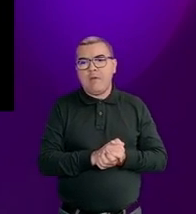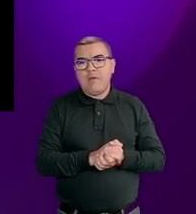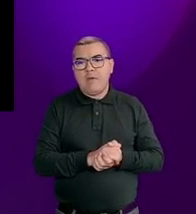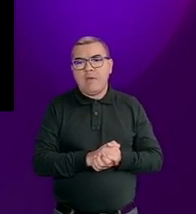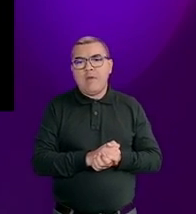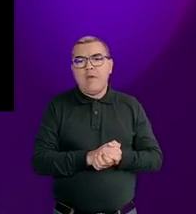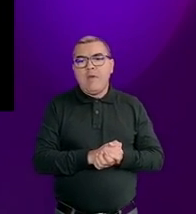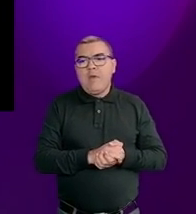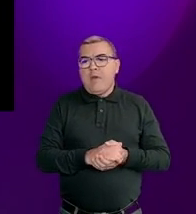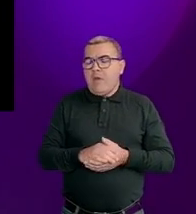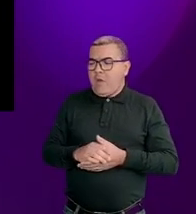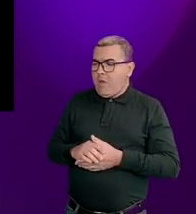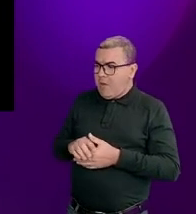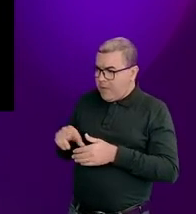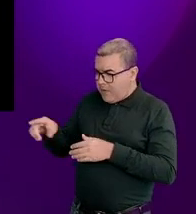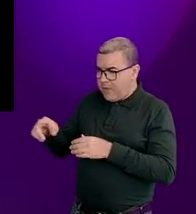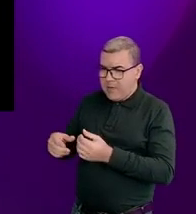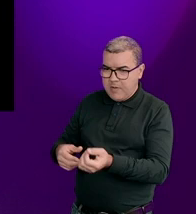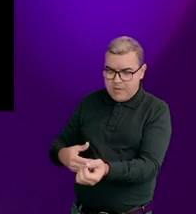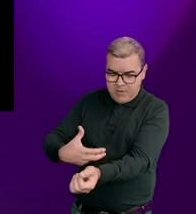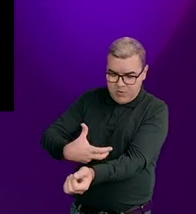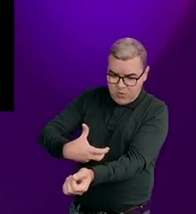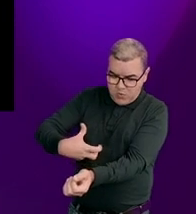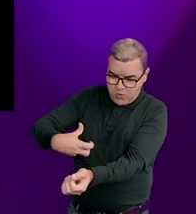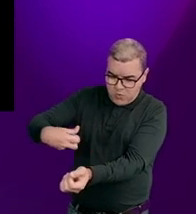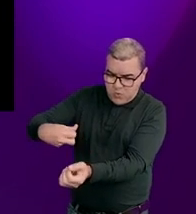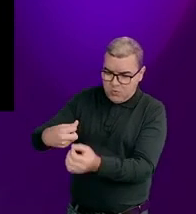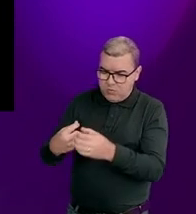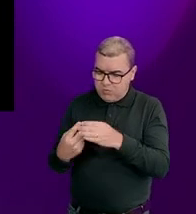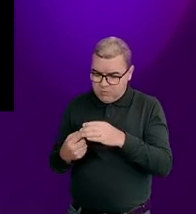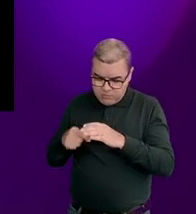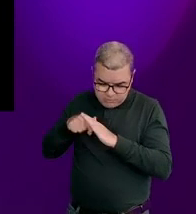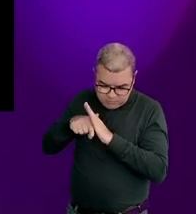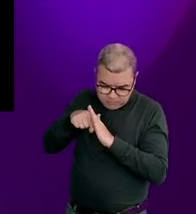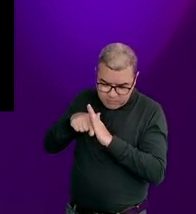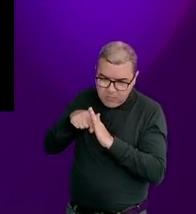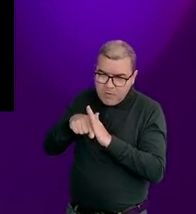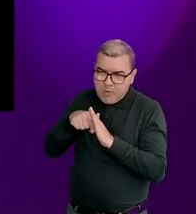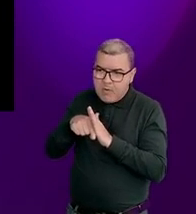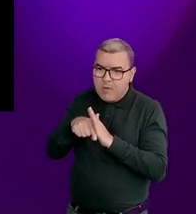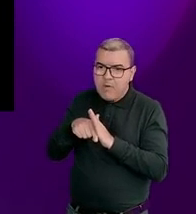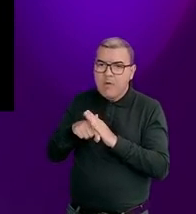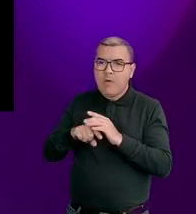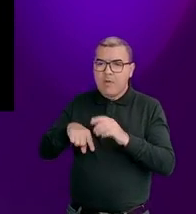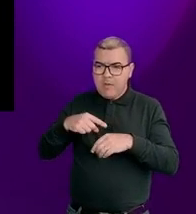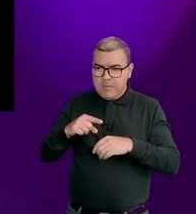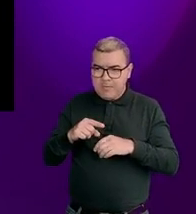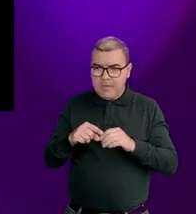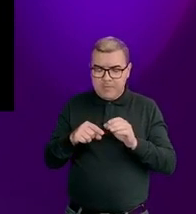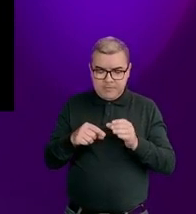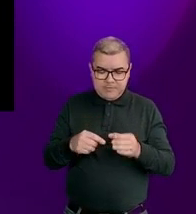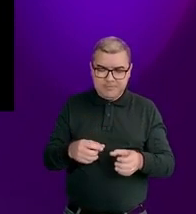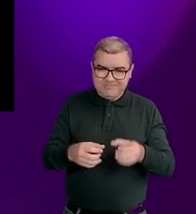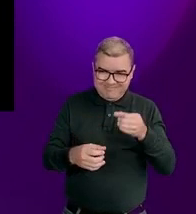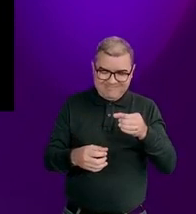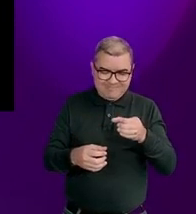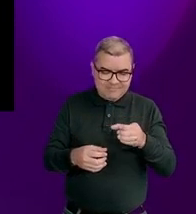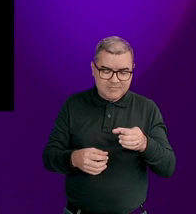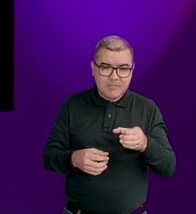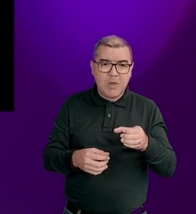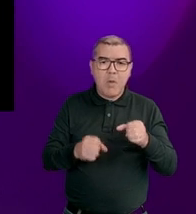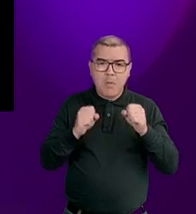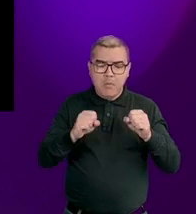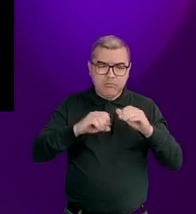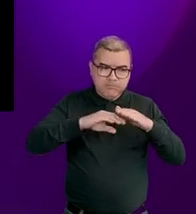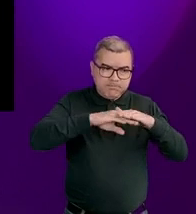aí dos leucócitos do paciente, né? Essa coleta é feita e esse material ele pode ser